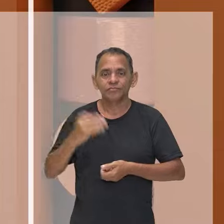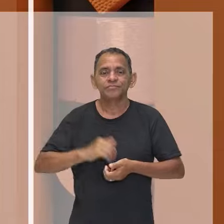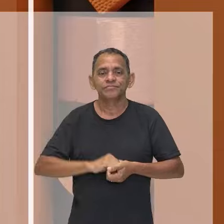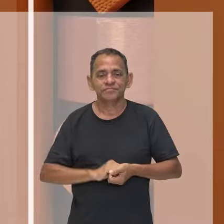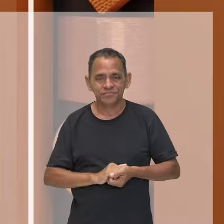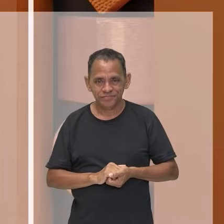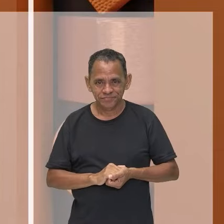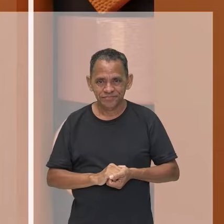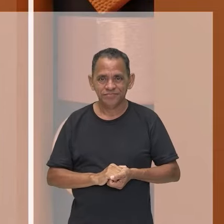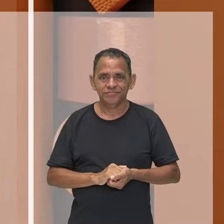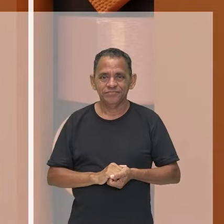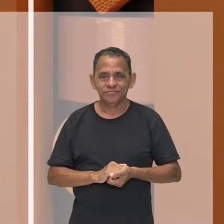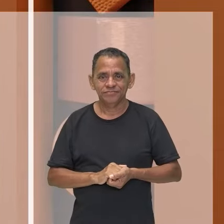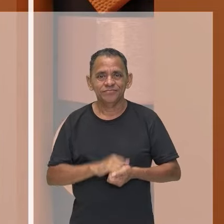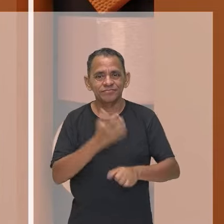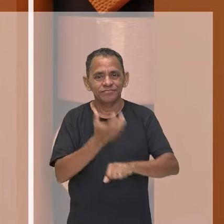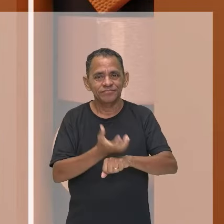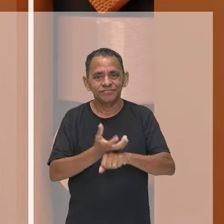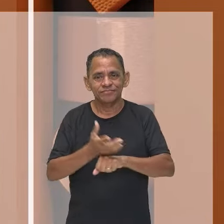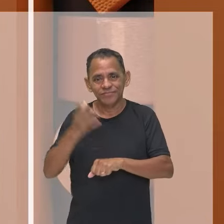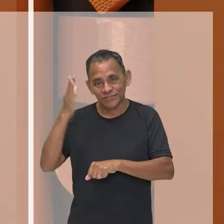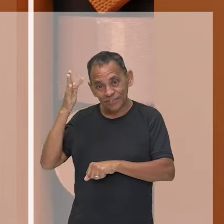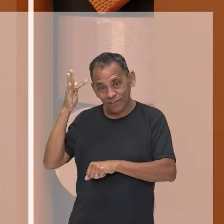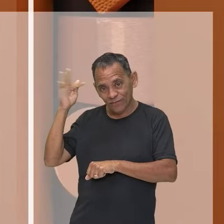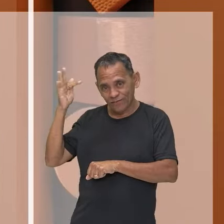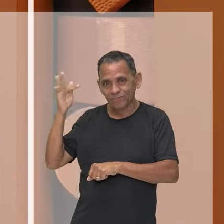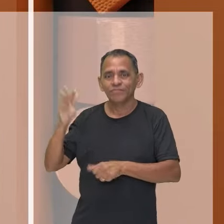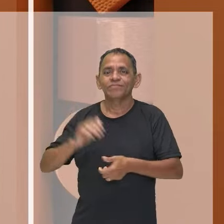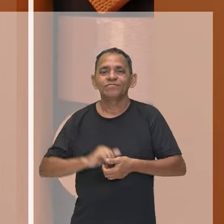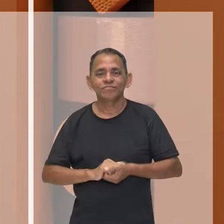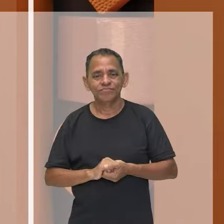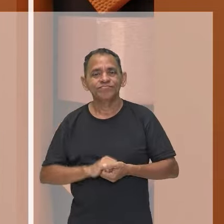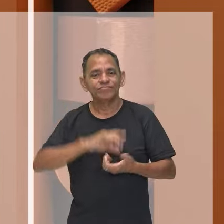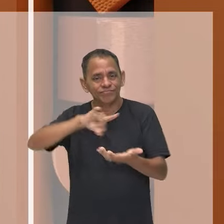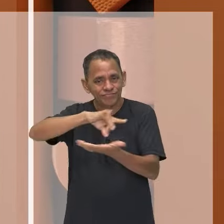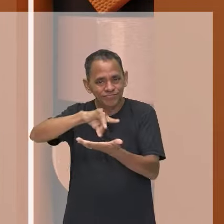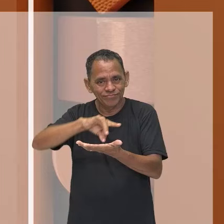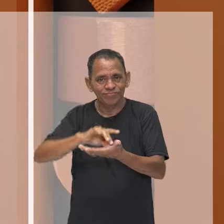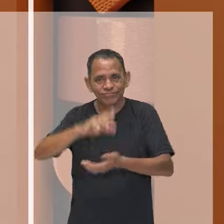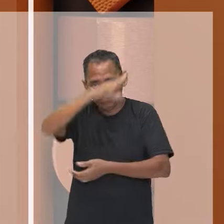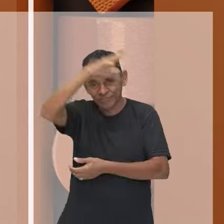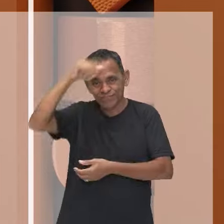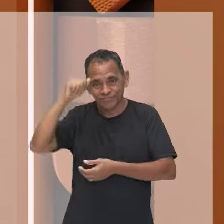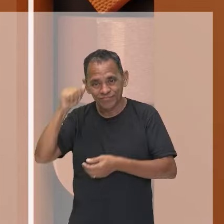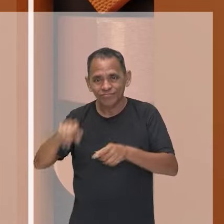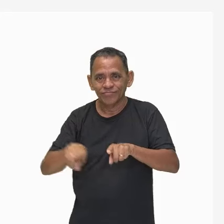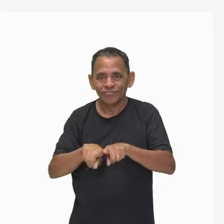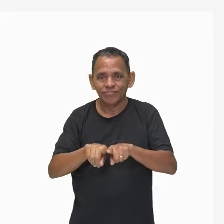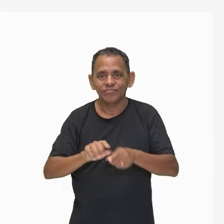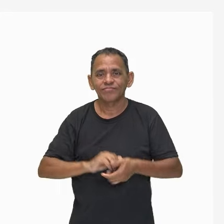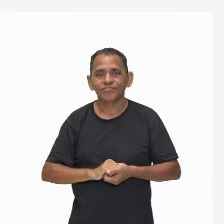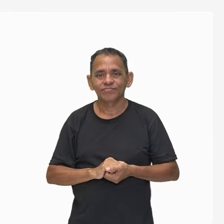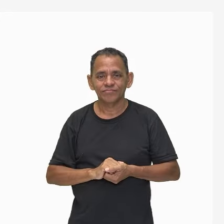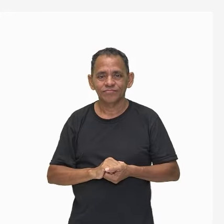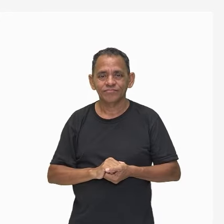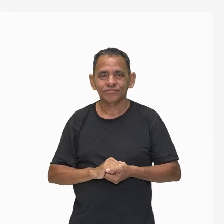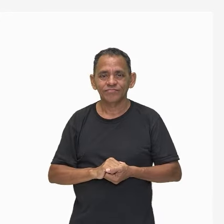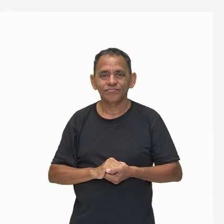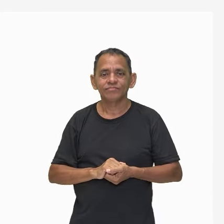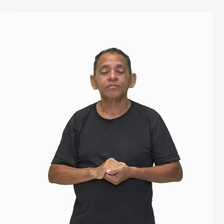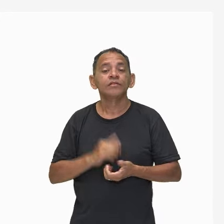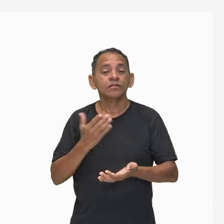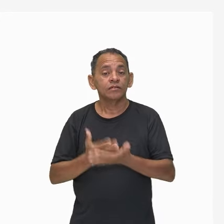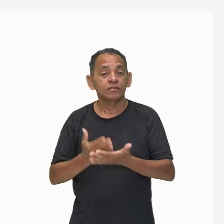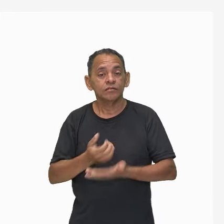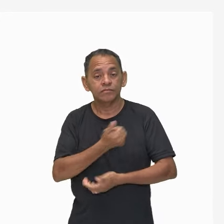Rosângelo Assis de Filosofia aqui do Centro de Mídias do Amazonas. Vamos à nossa aula? Aula de